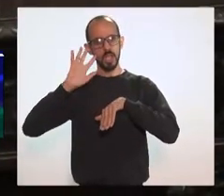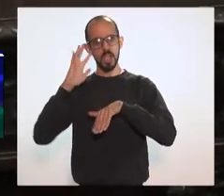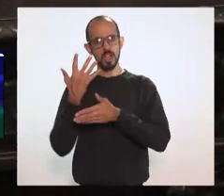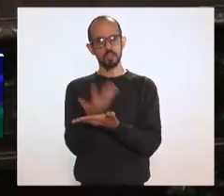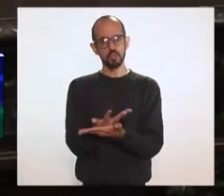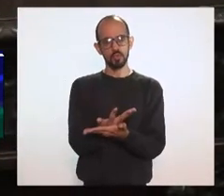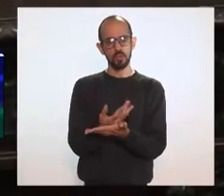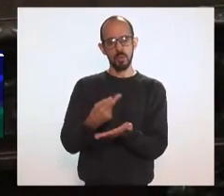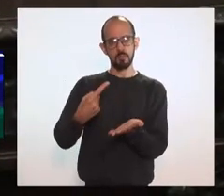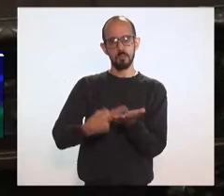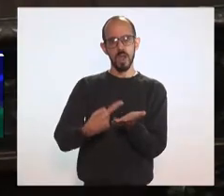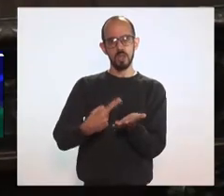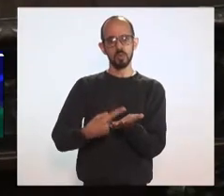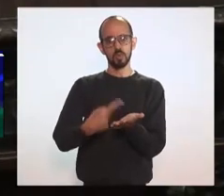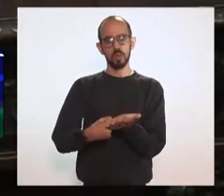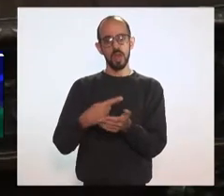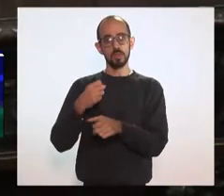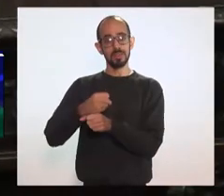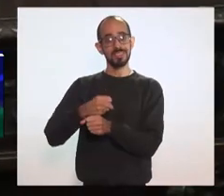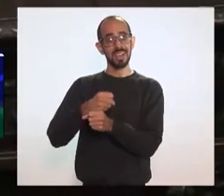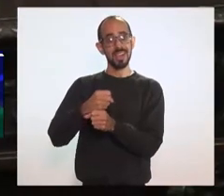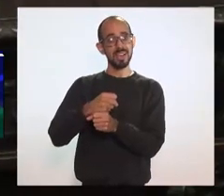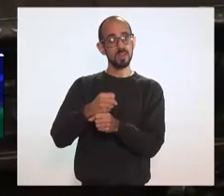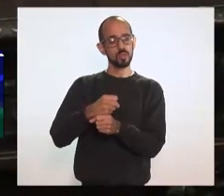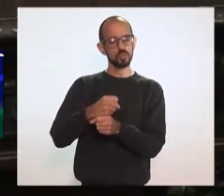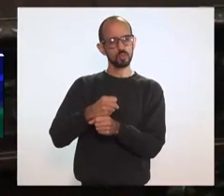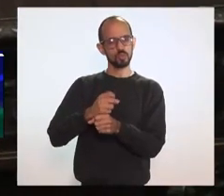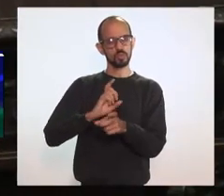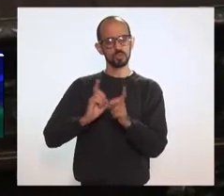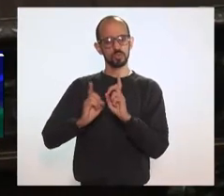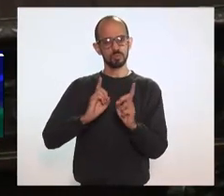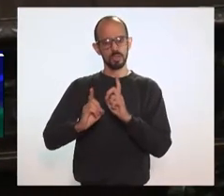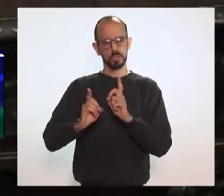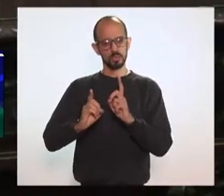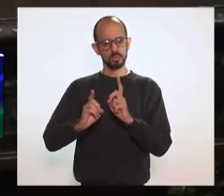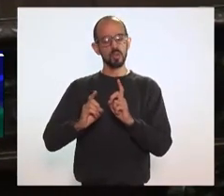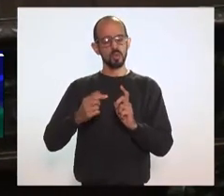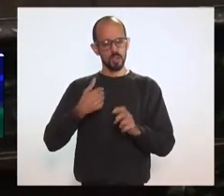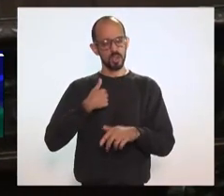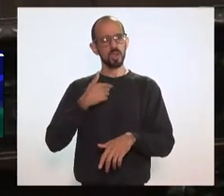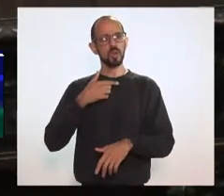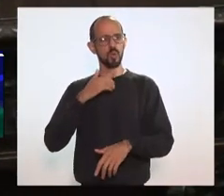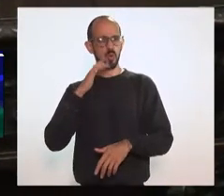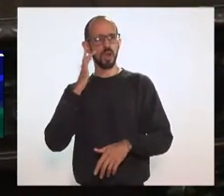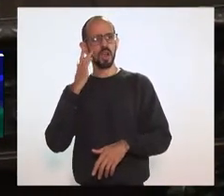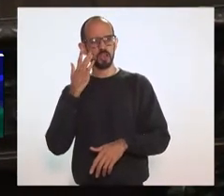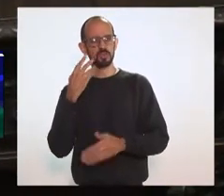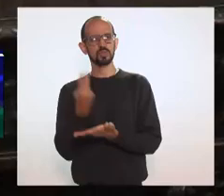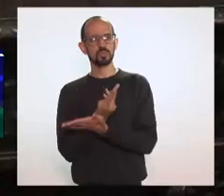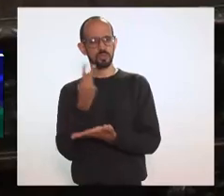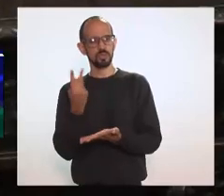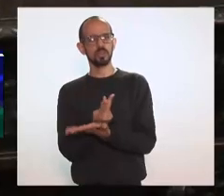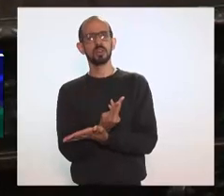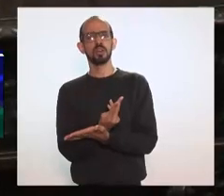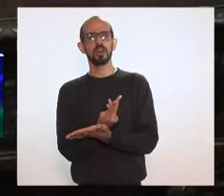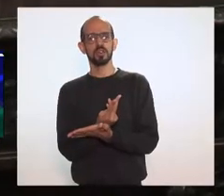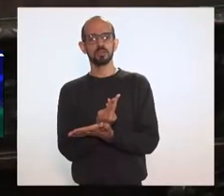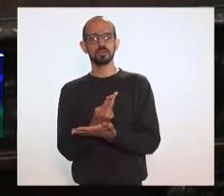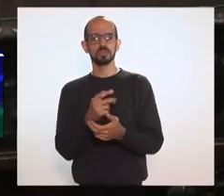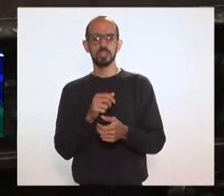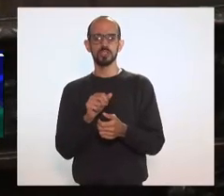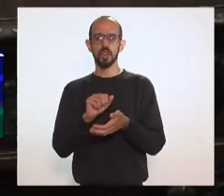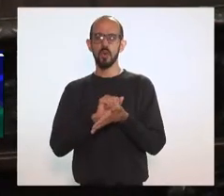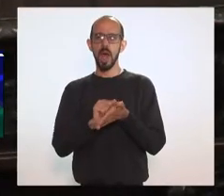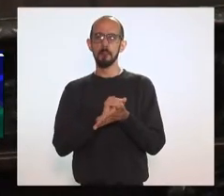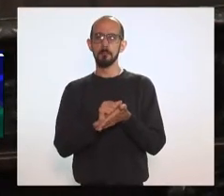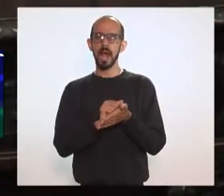depois de anos de acúmulo. Então, eu acho temerário que isso seja revertido, portanto, faço aqui ainda na forma de um alerta e